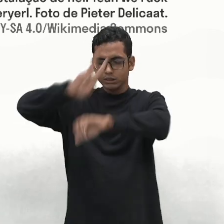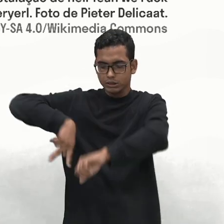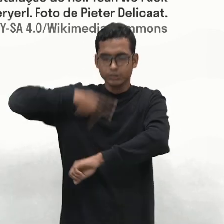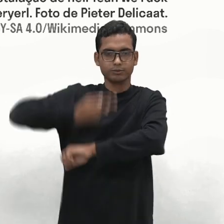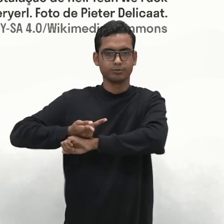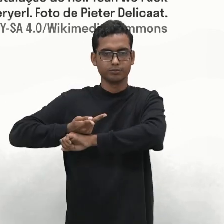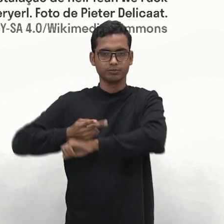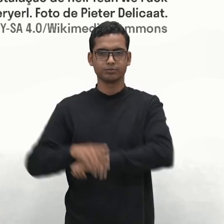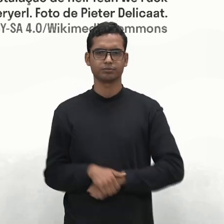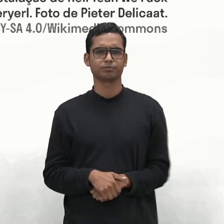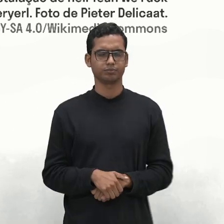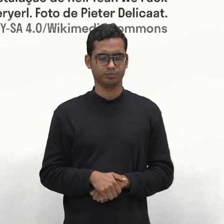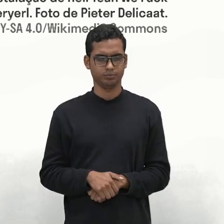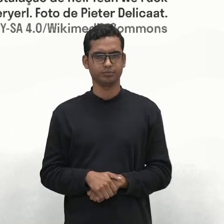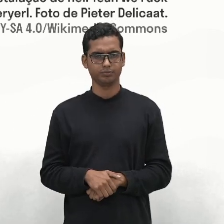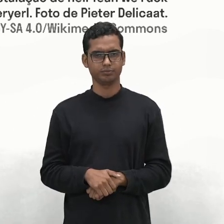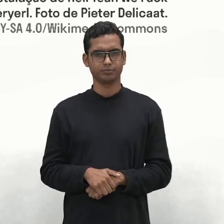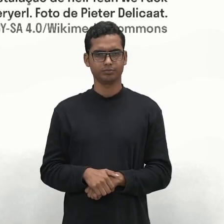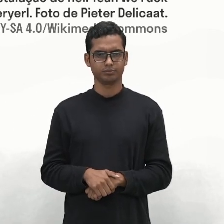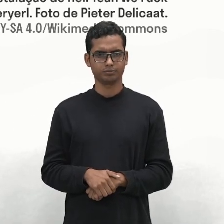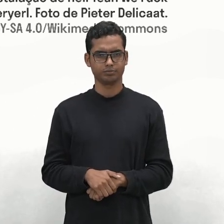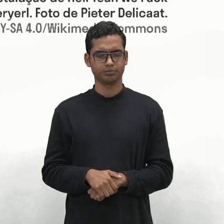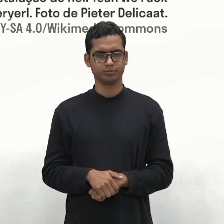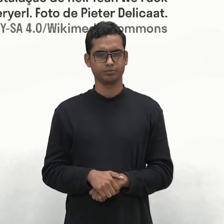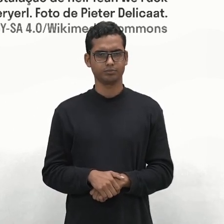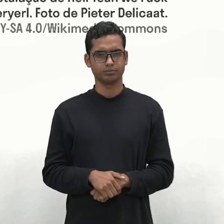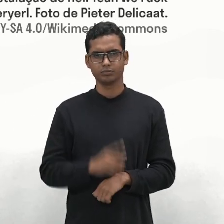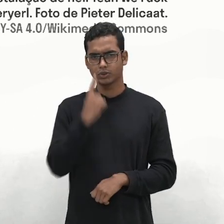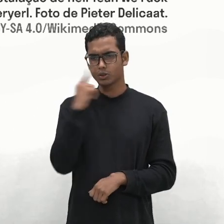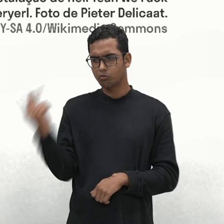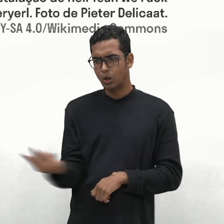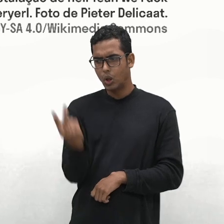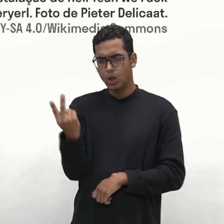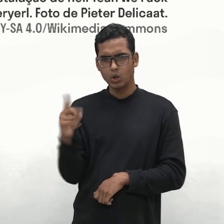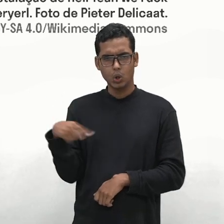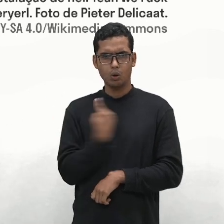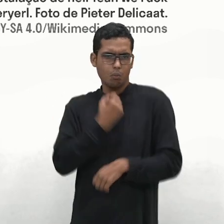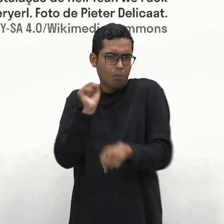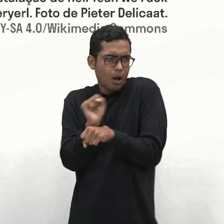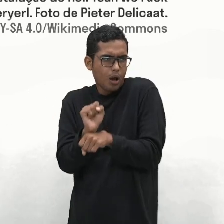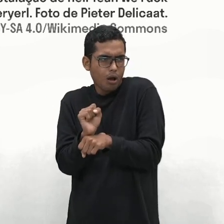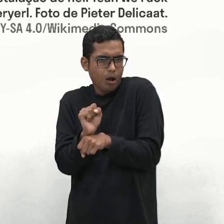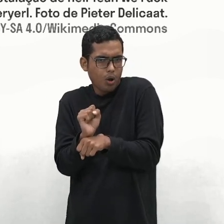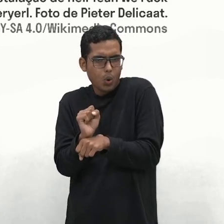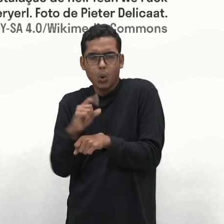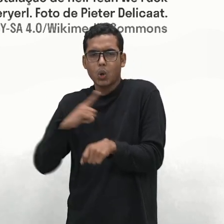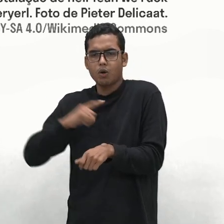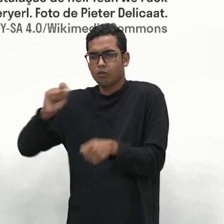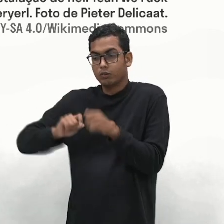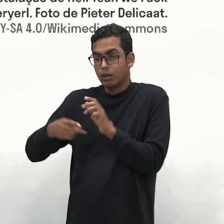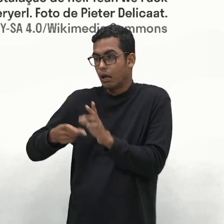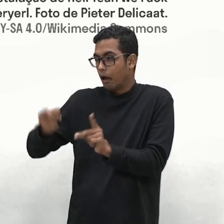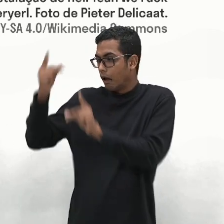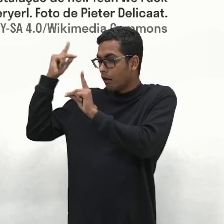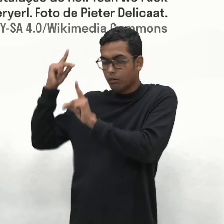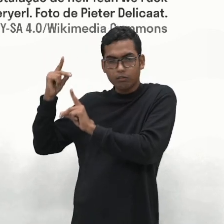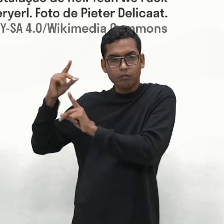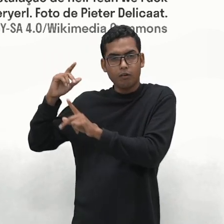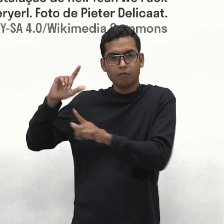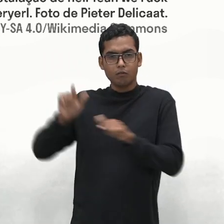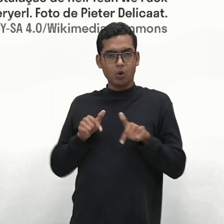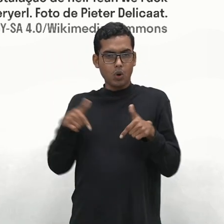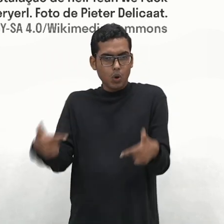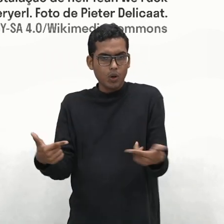pós-internet. Será que nós vamos deixar de valorizar esse momento? O que foi feito lá na pré-história? Não. Então, a Amália,